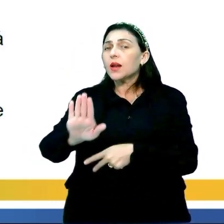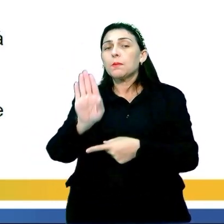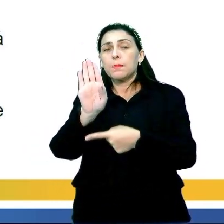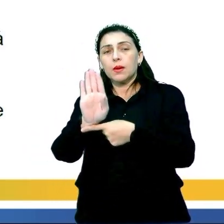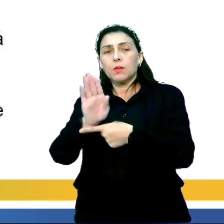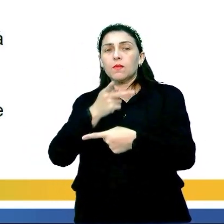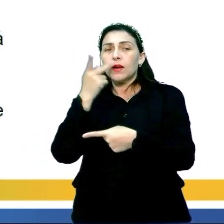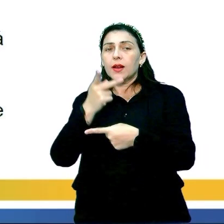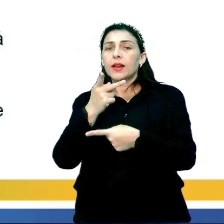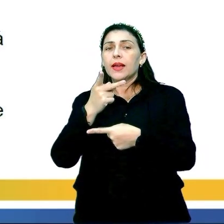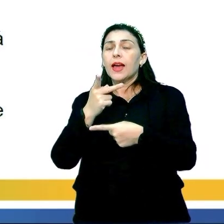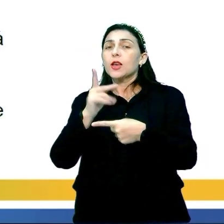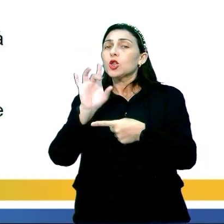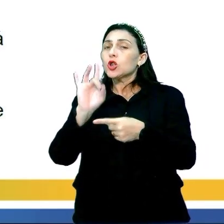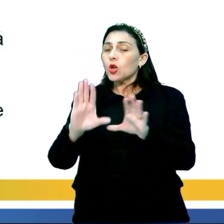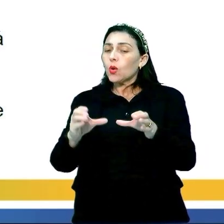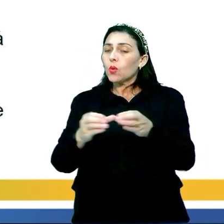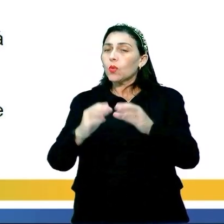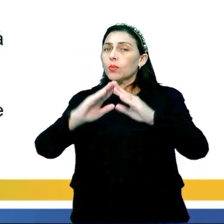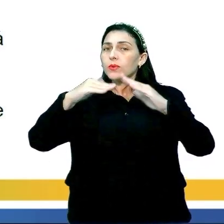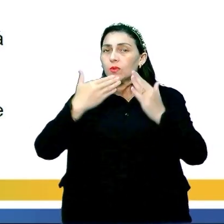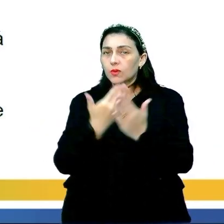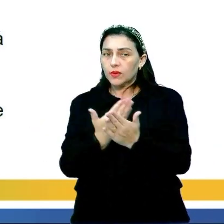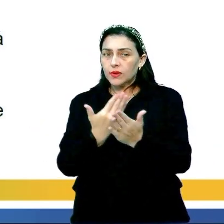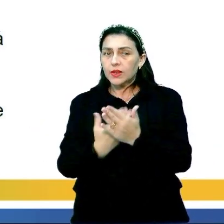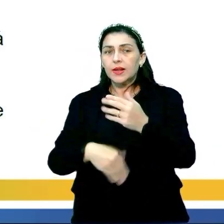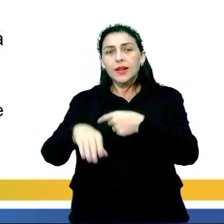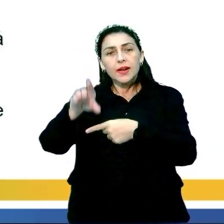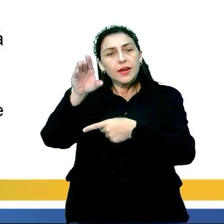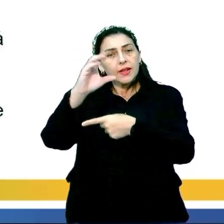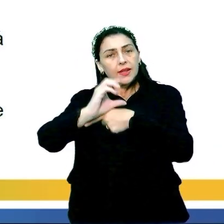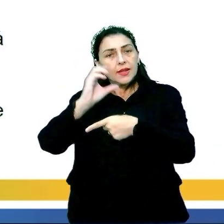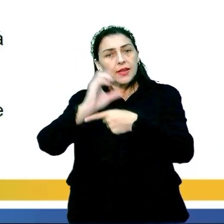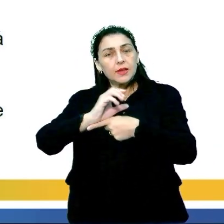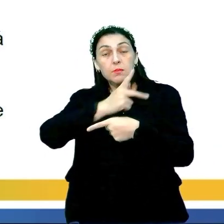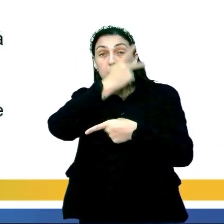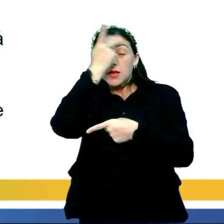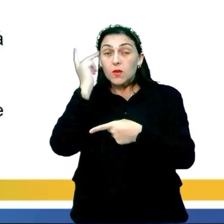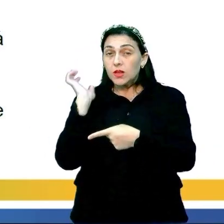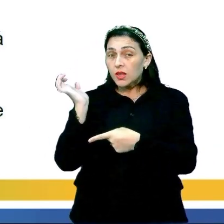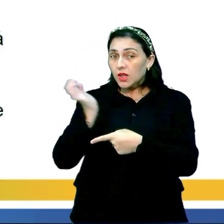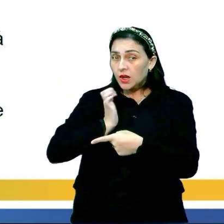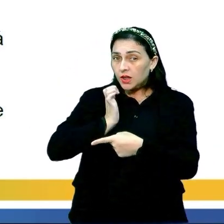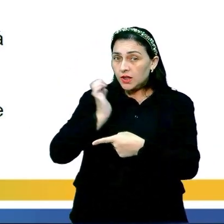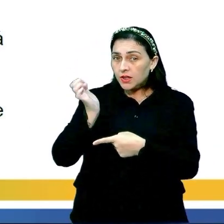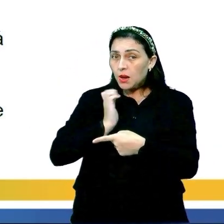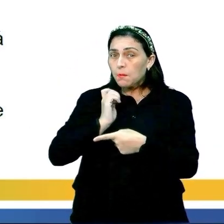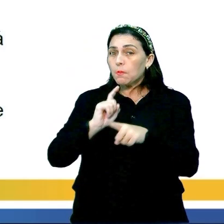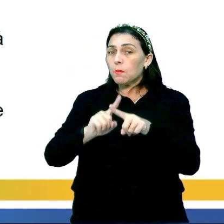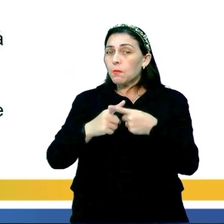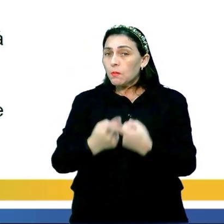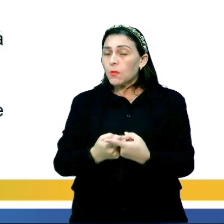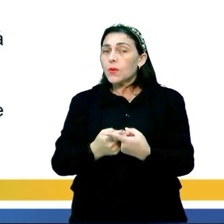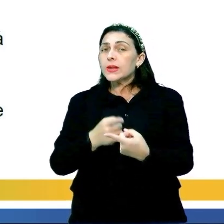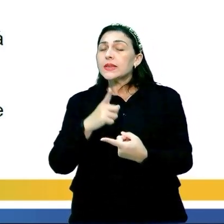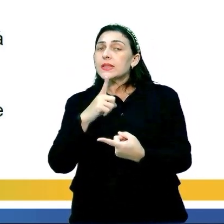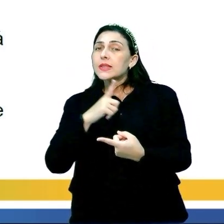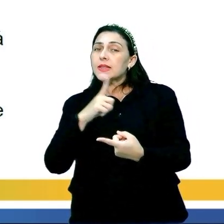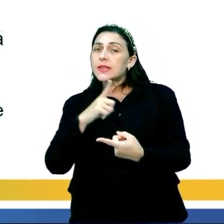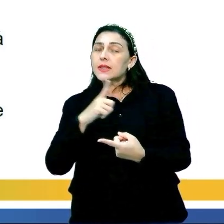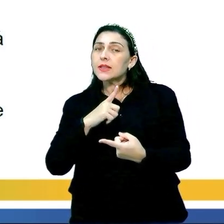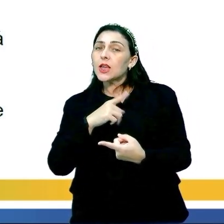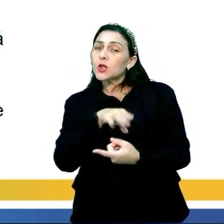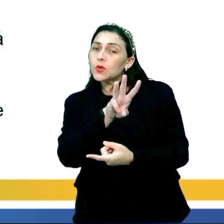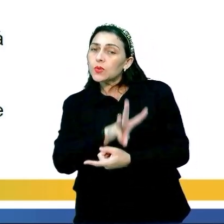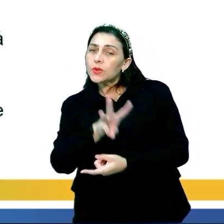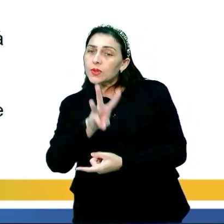Na letra B eu digo que é o público escolar. Na letra C, as pessoas ricas, pois a